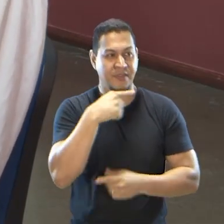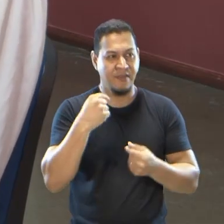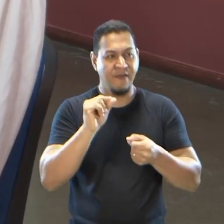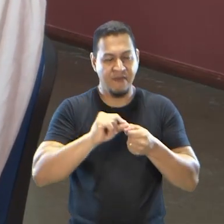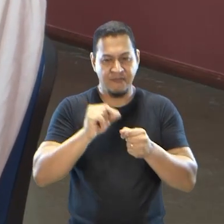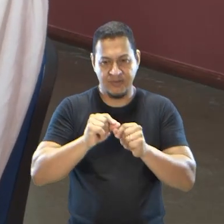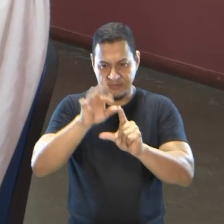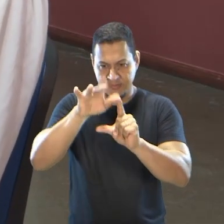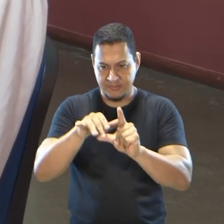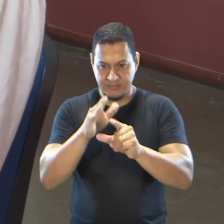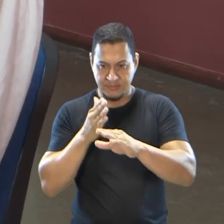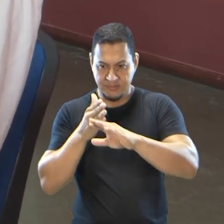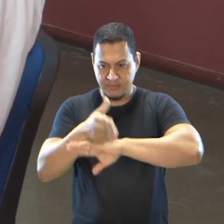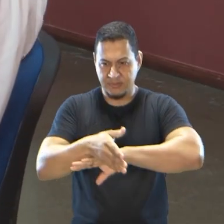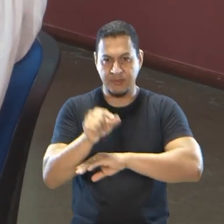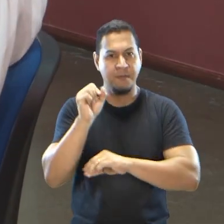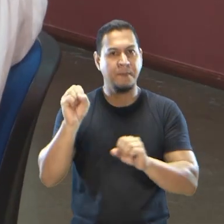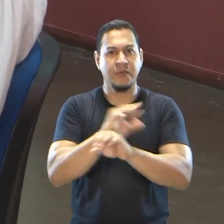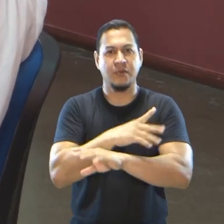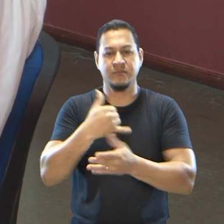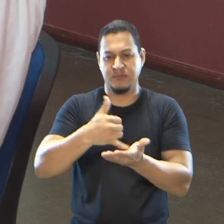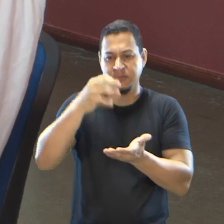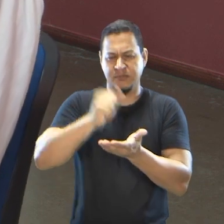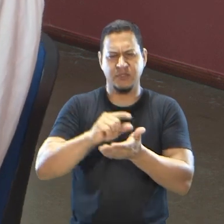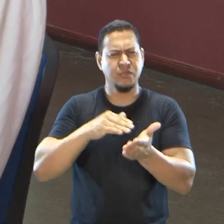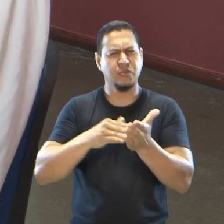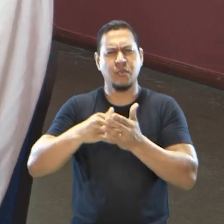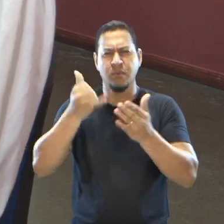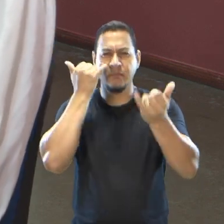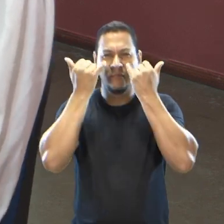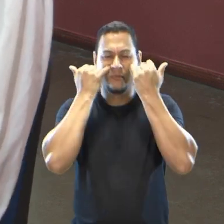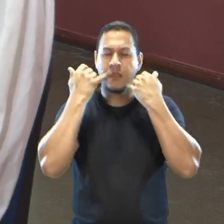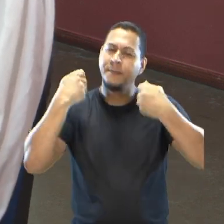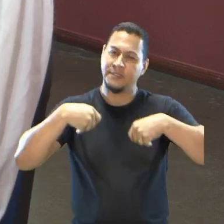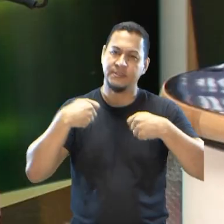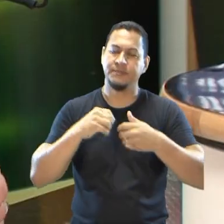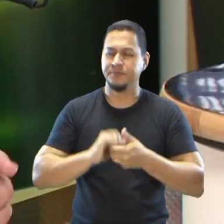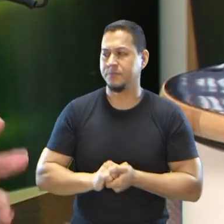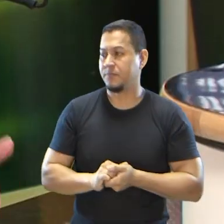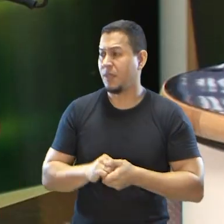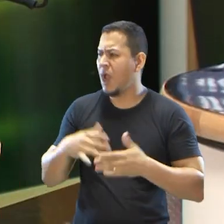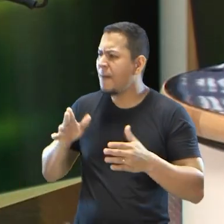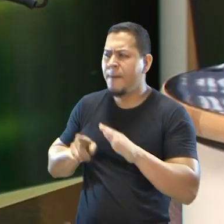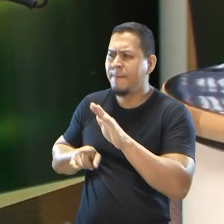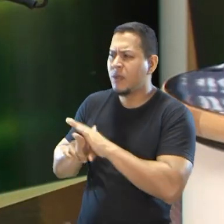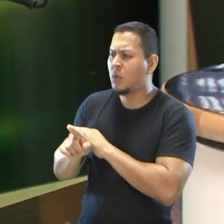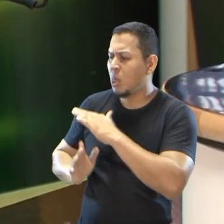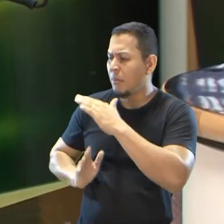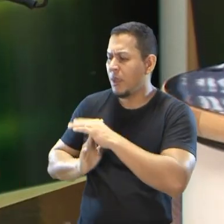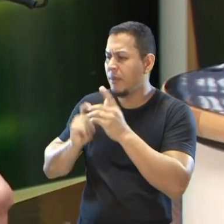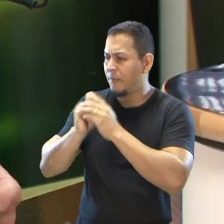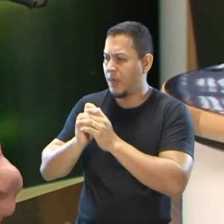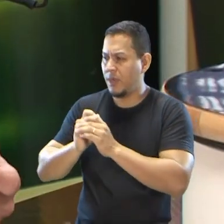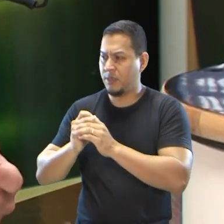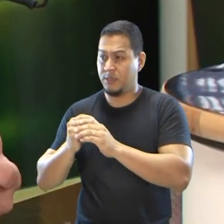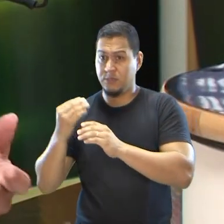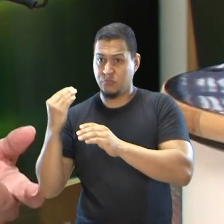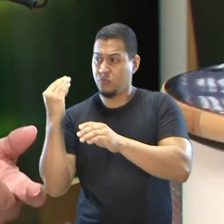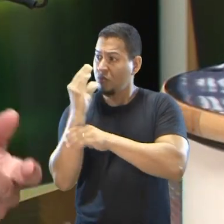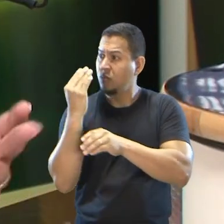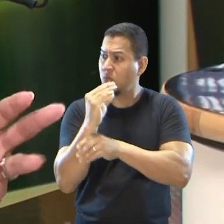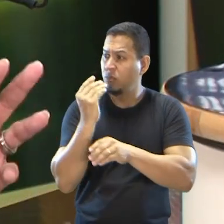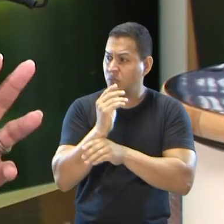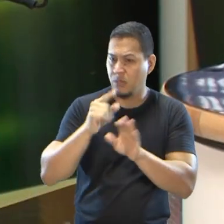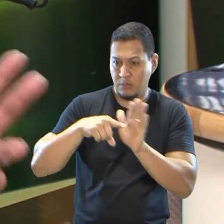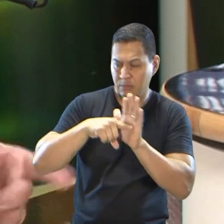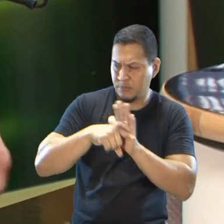você já faz a leitura dele e já vai direto para a inscrição. Muito e lá bom. Tem todas as informações também. E assim, o prazo para submissão de trabalhos já